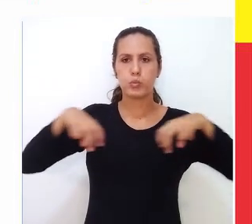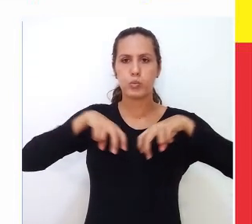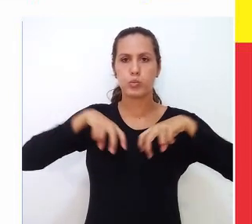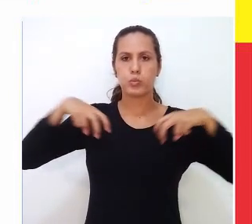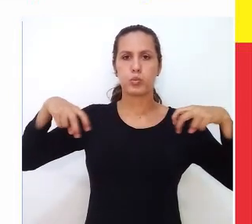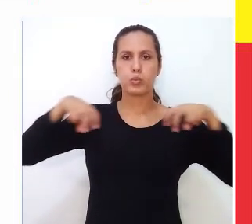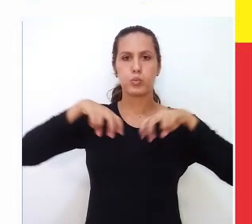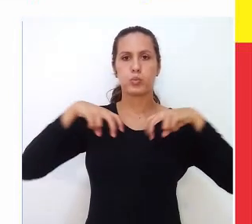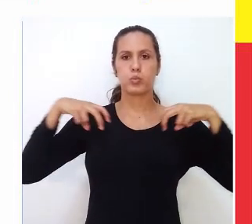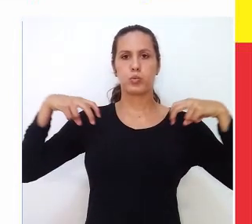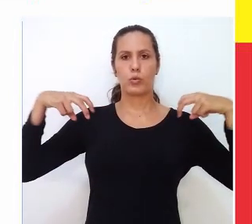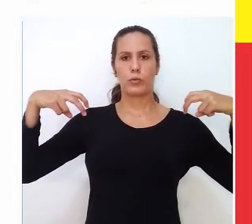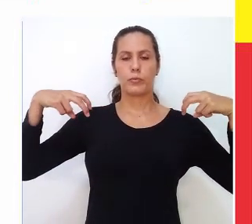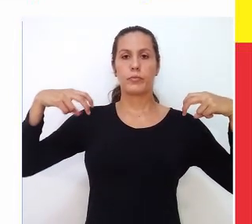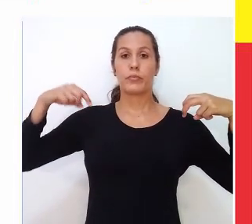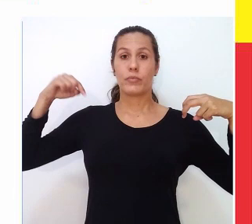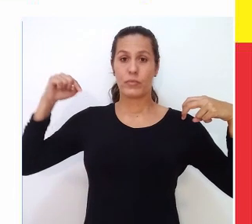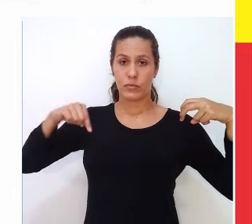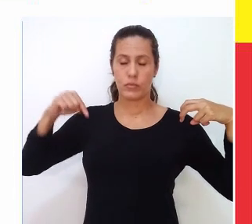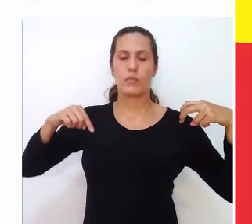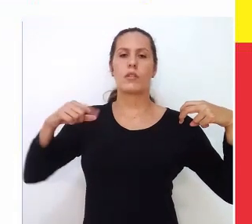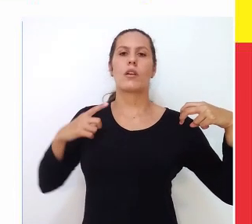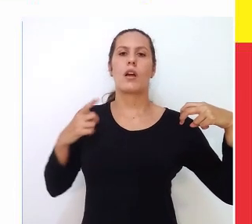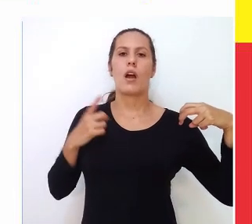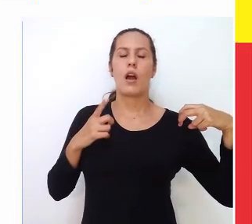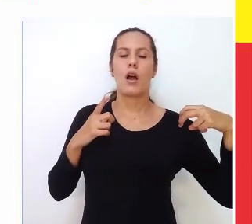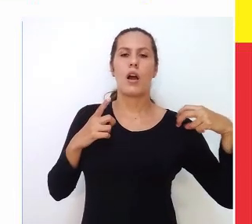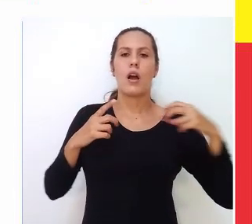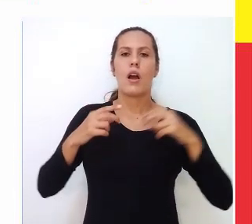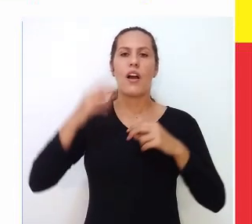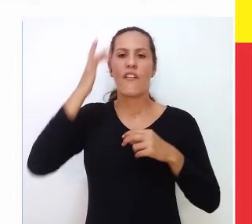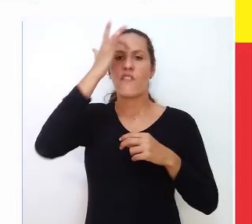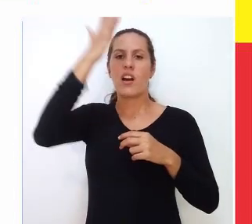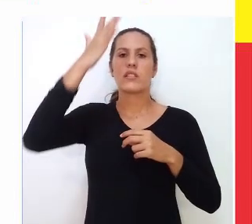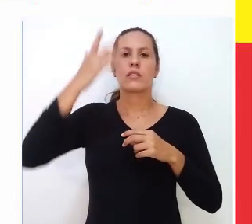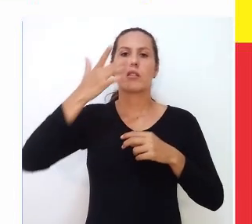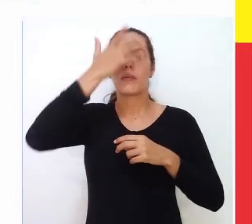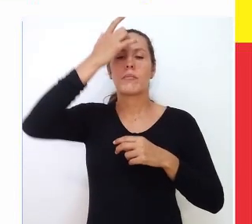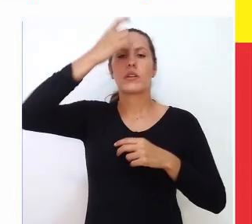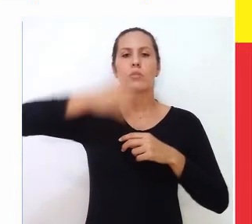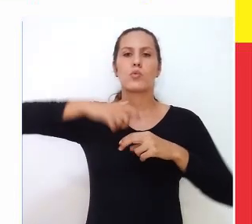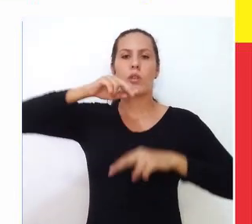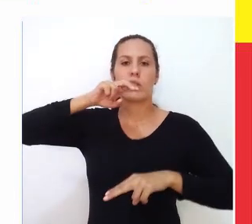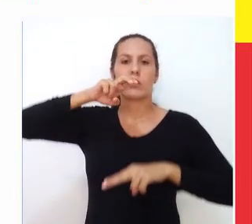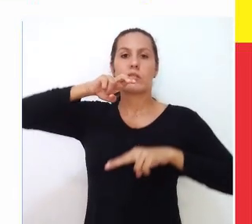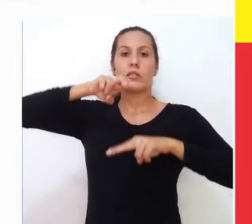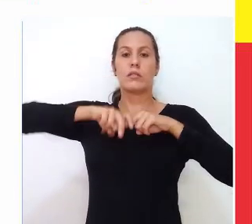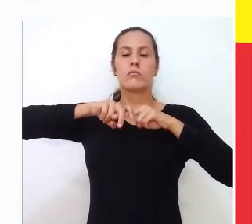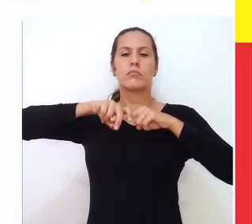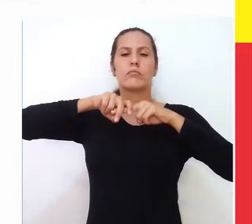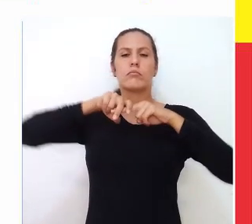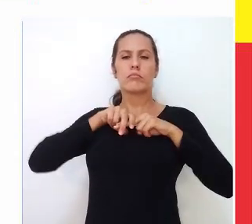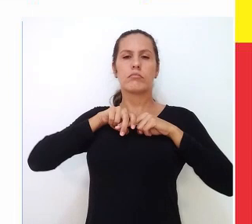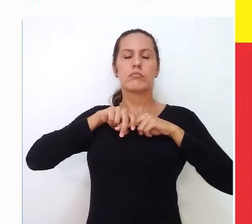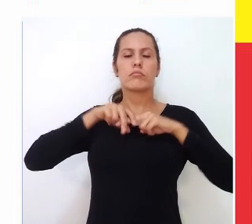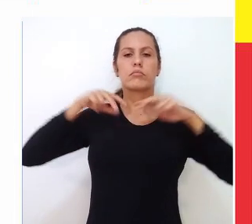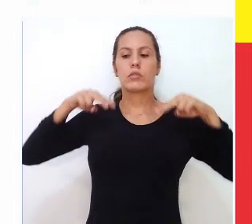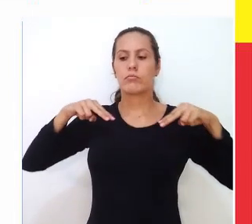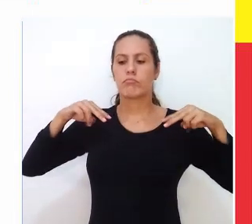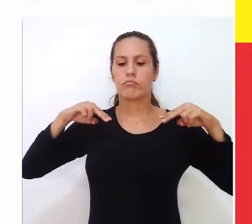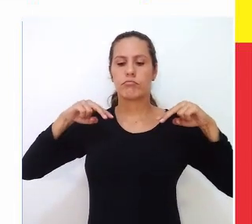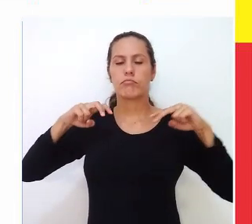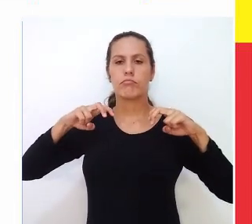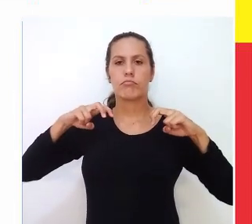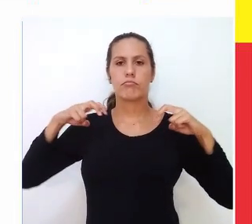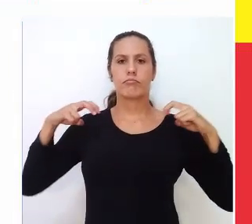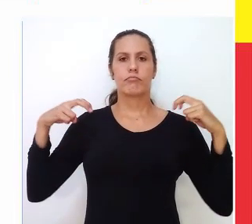eram construídas nessas encostas, que já facilitava o apoio para fazer o declive das arquibancadas.